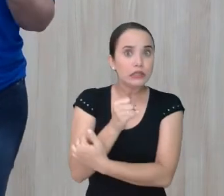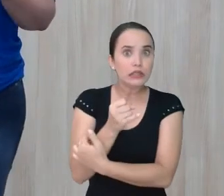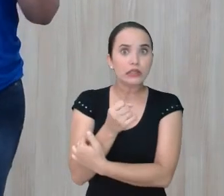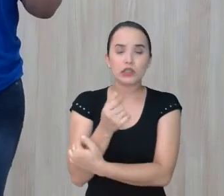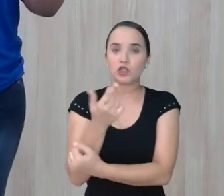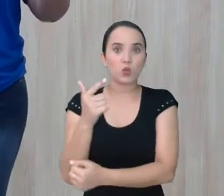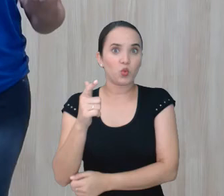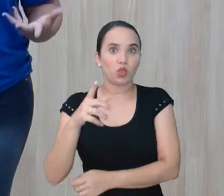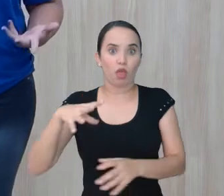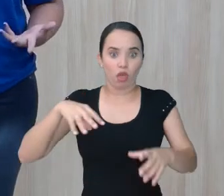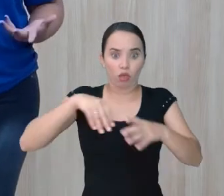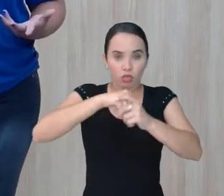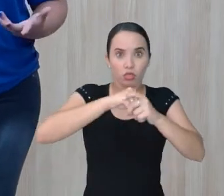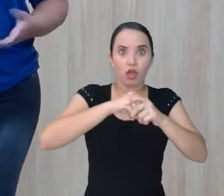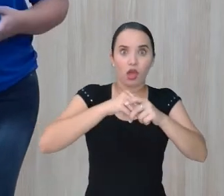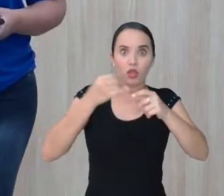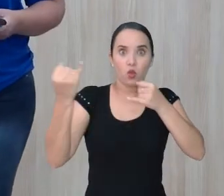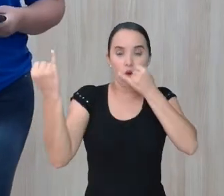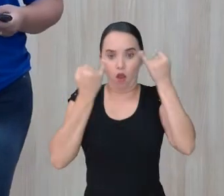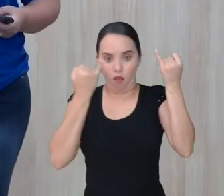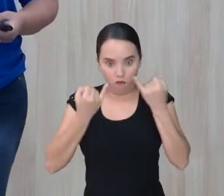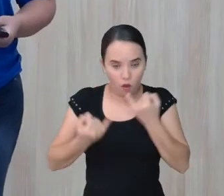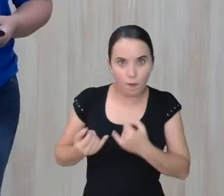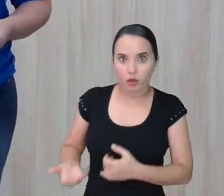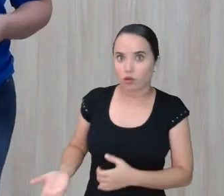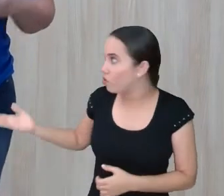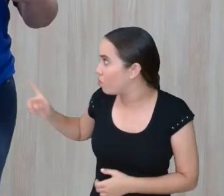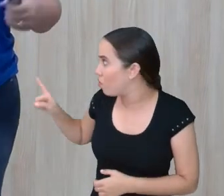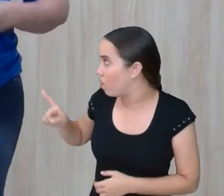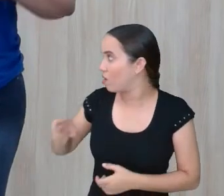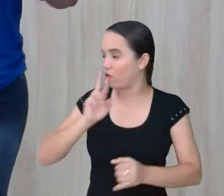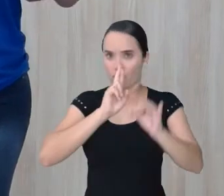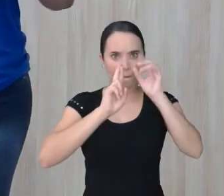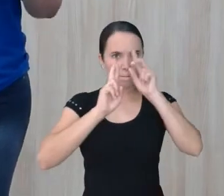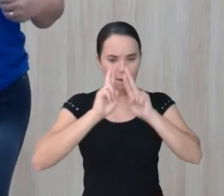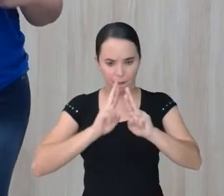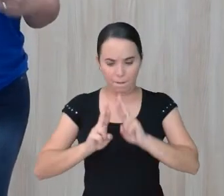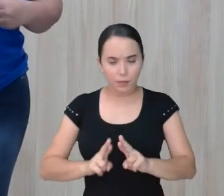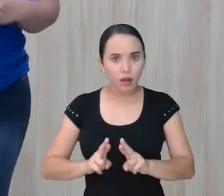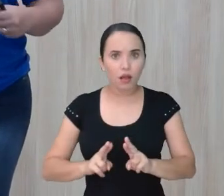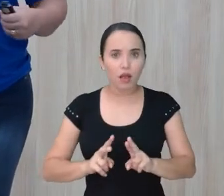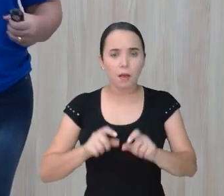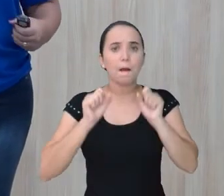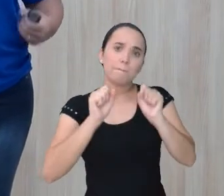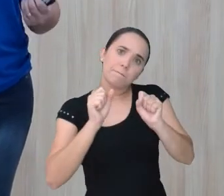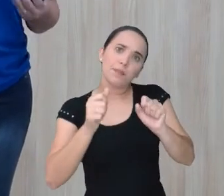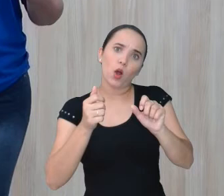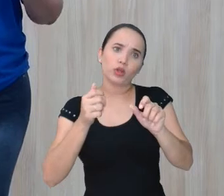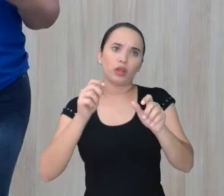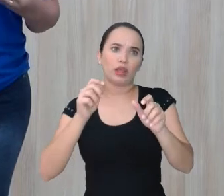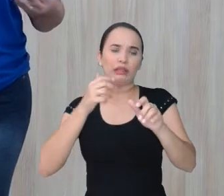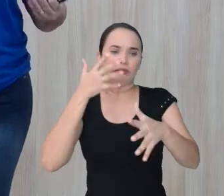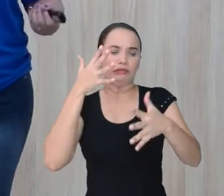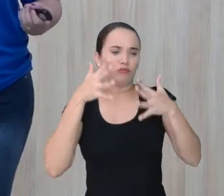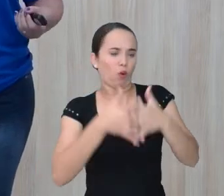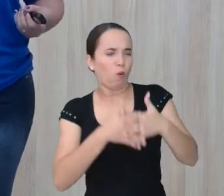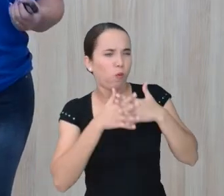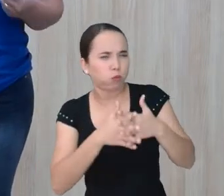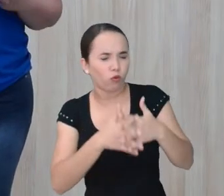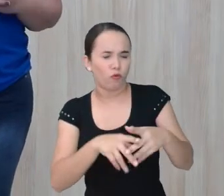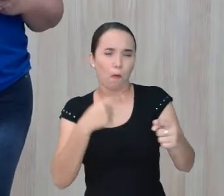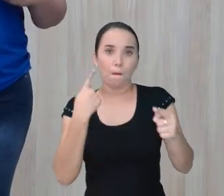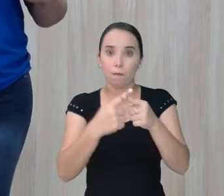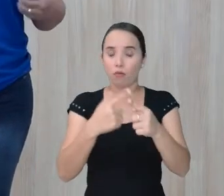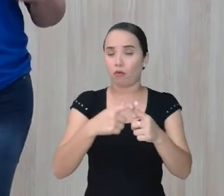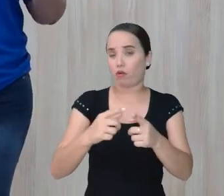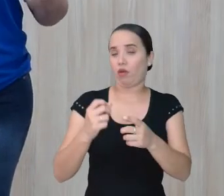ela pode ser prejudicada. Porque nem sempre quem está lendo as notícias vai conseguir ler até o final. A